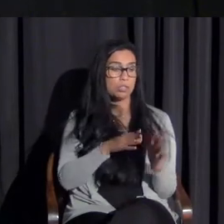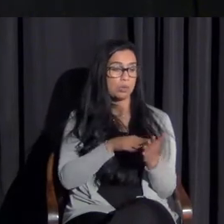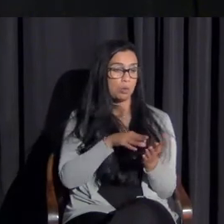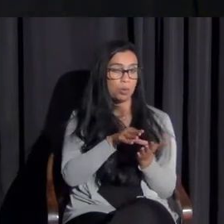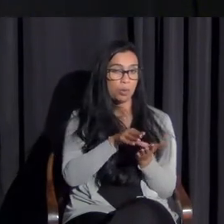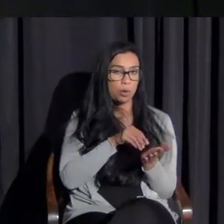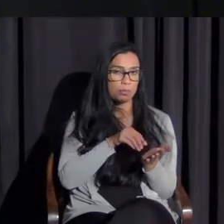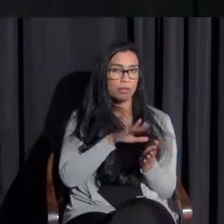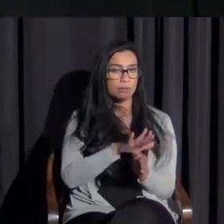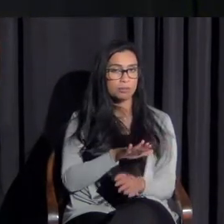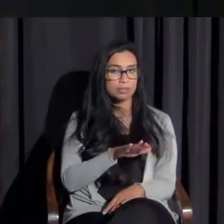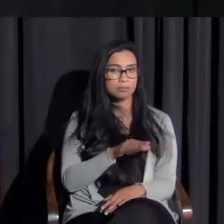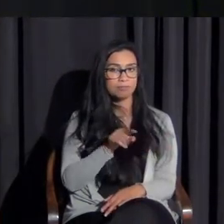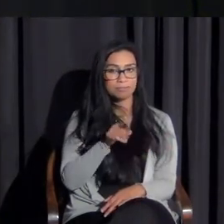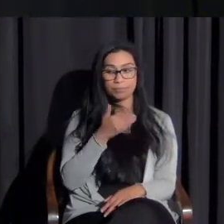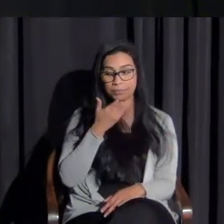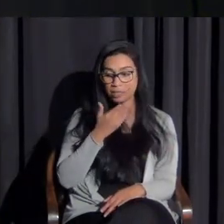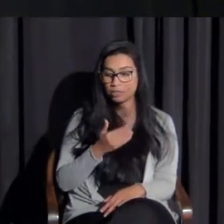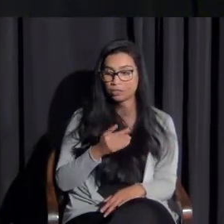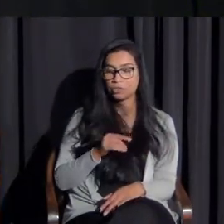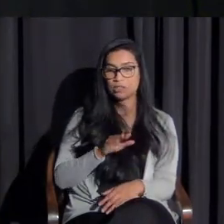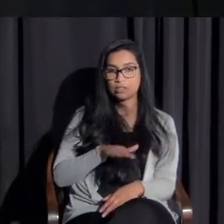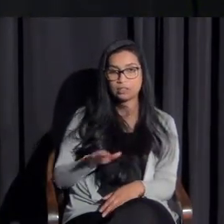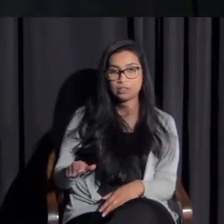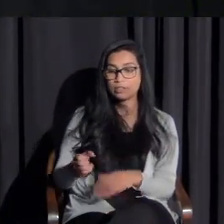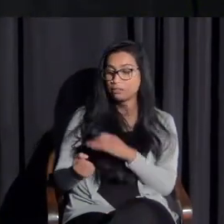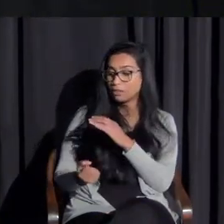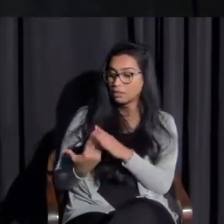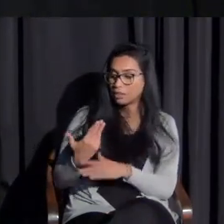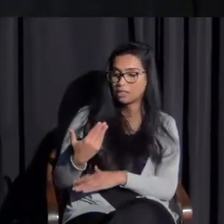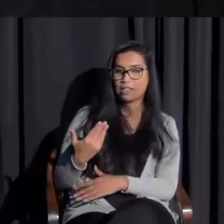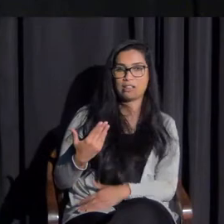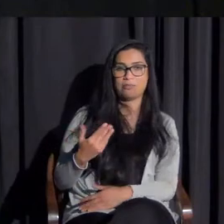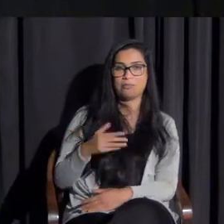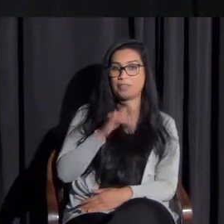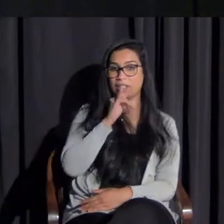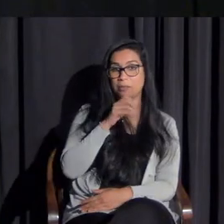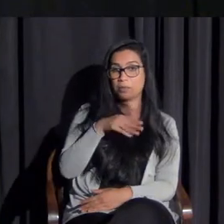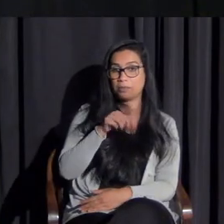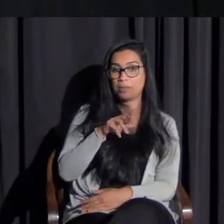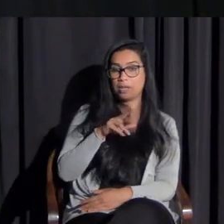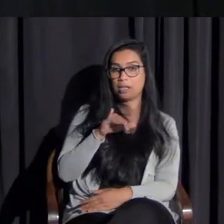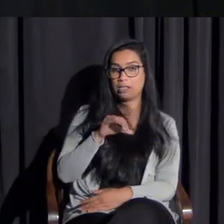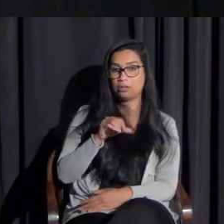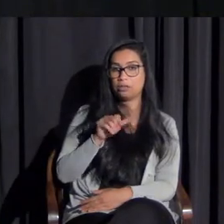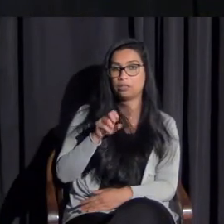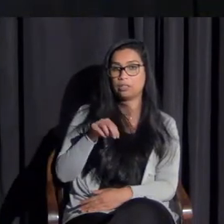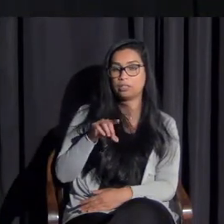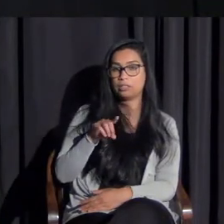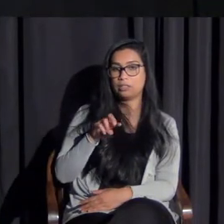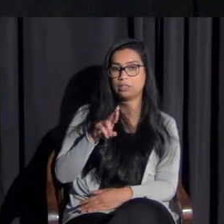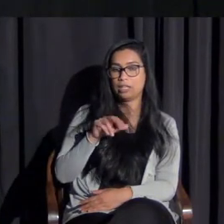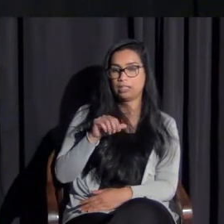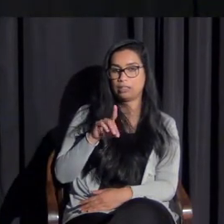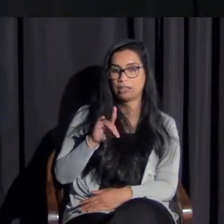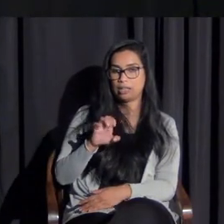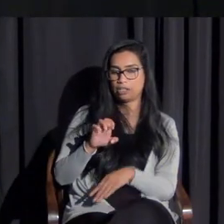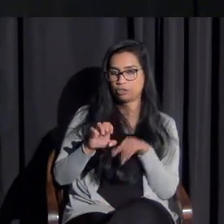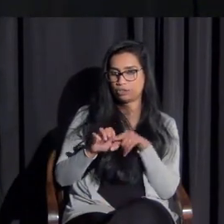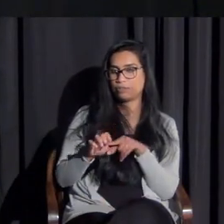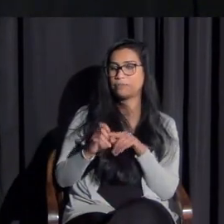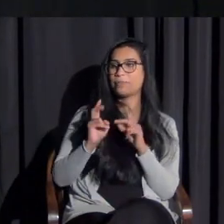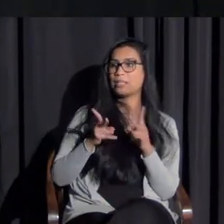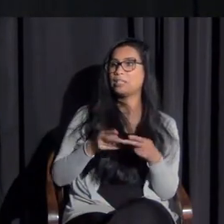Né? Que vai dizer, o Mário de Andrade, né, chamou a atenção para isso, ele falava isso lá nos